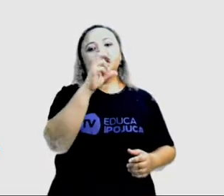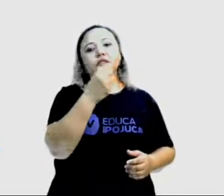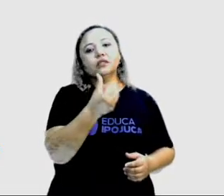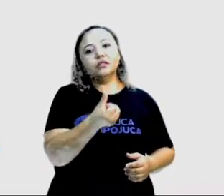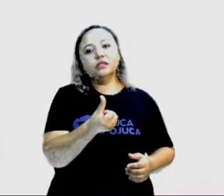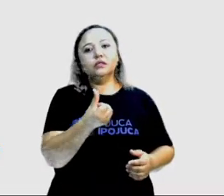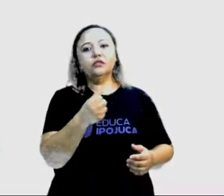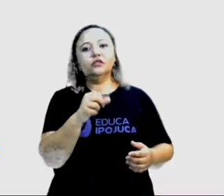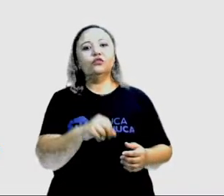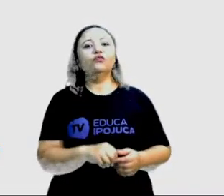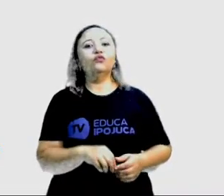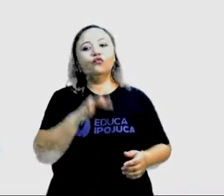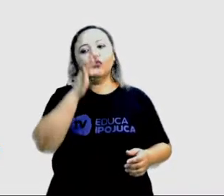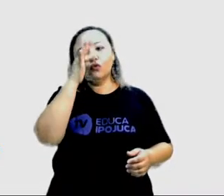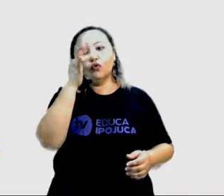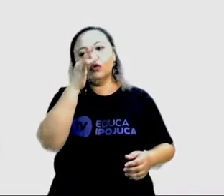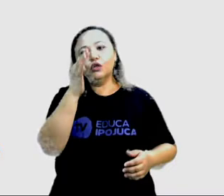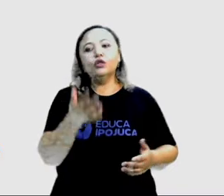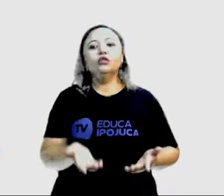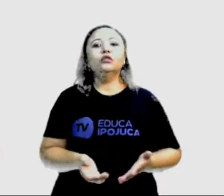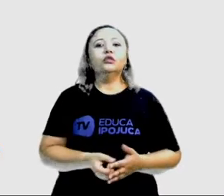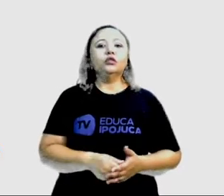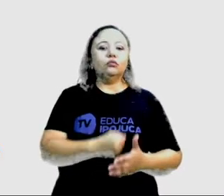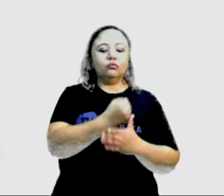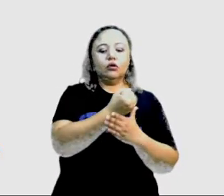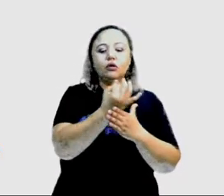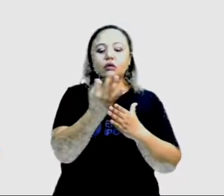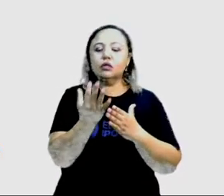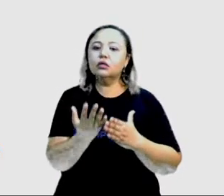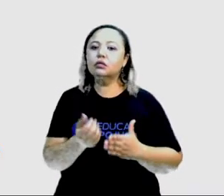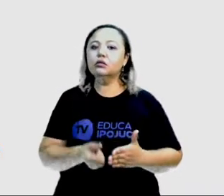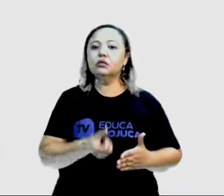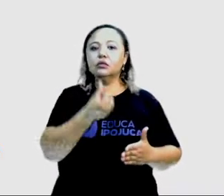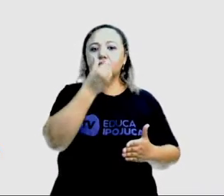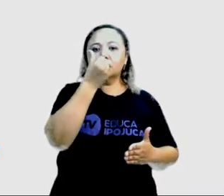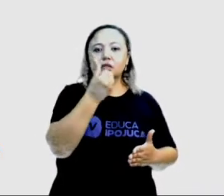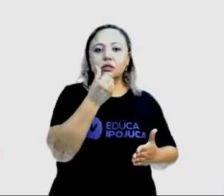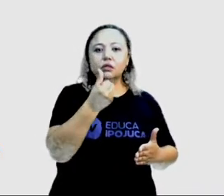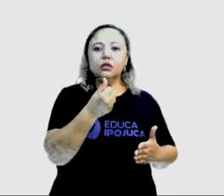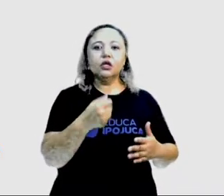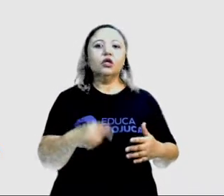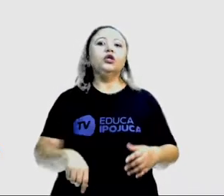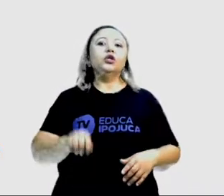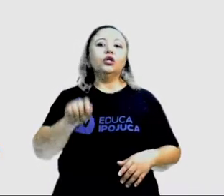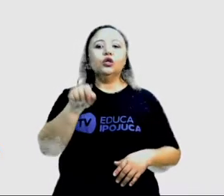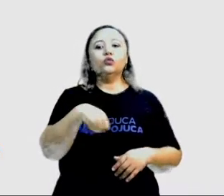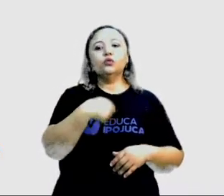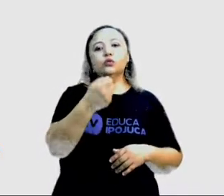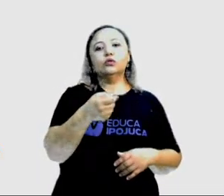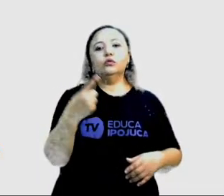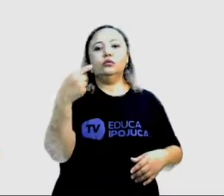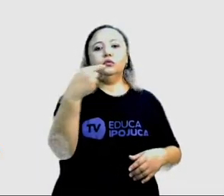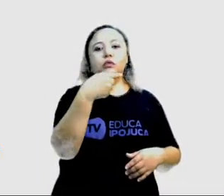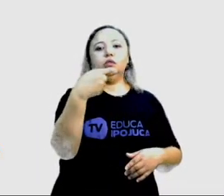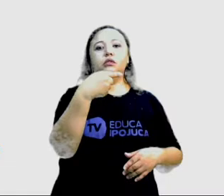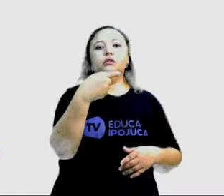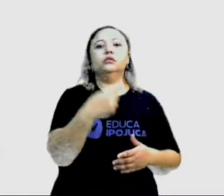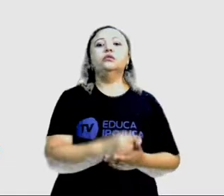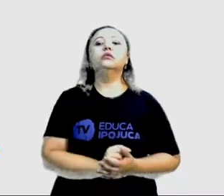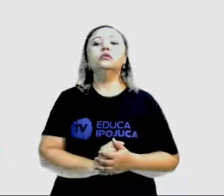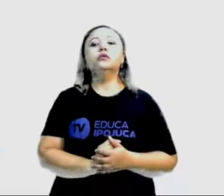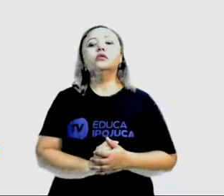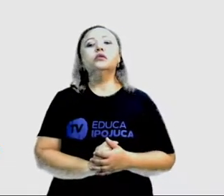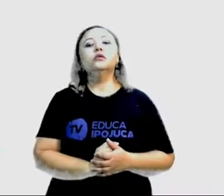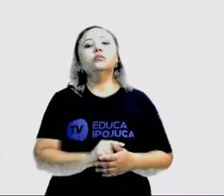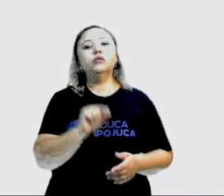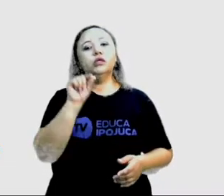o algarismo 6. Em seguida, temos o sinal de subtração, né? O tracinho